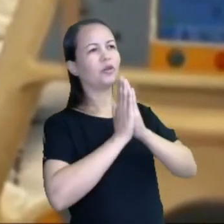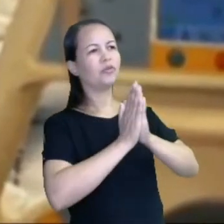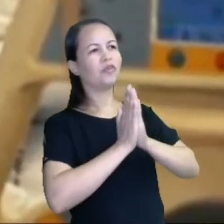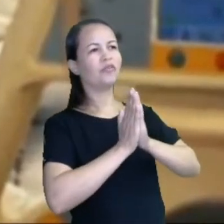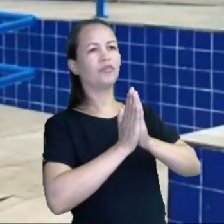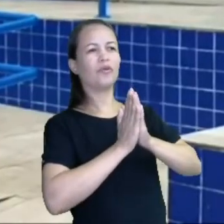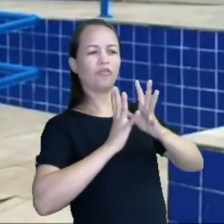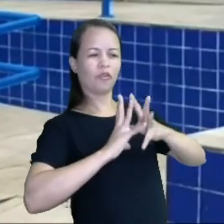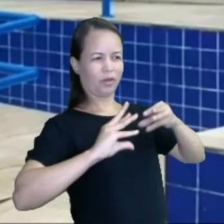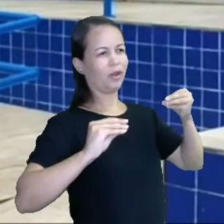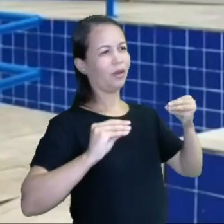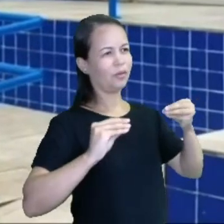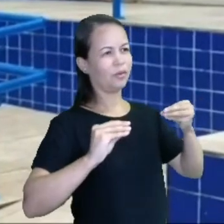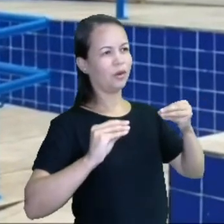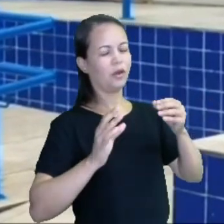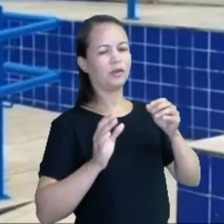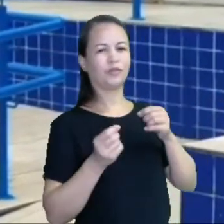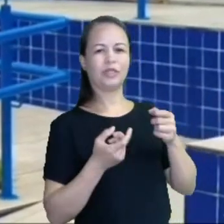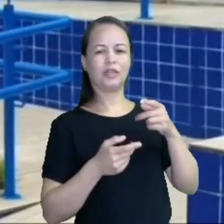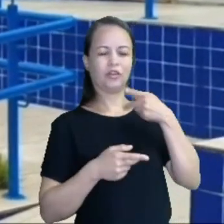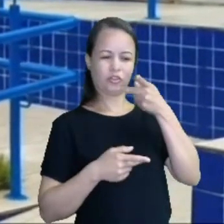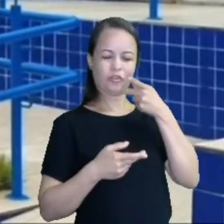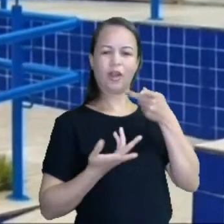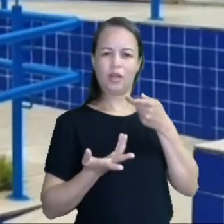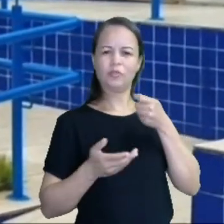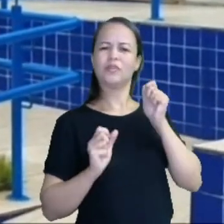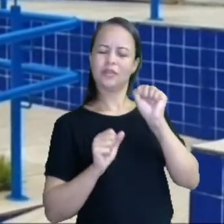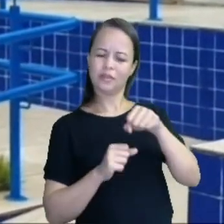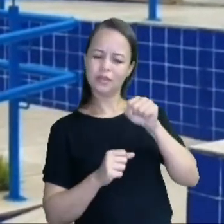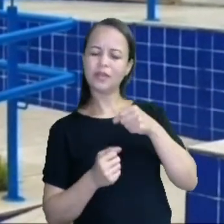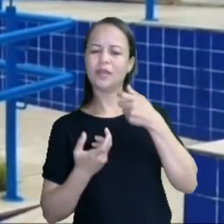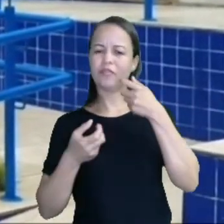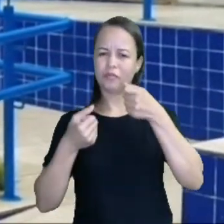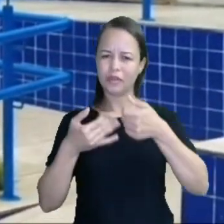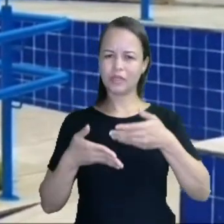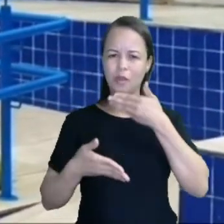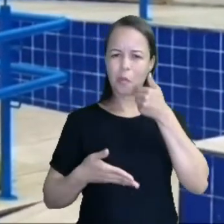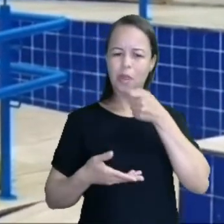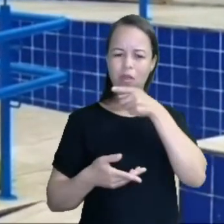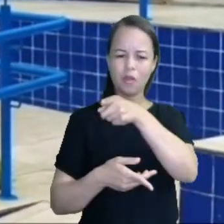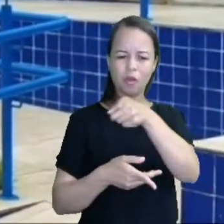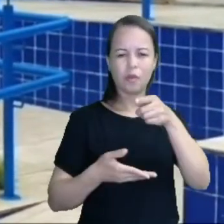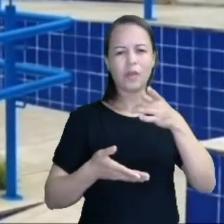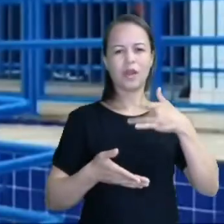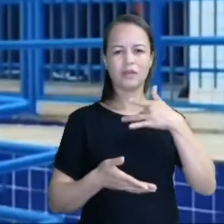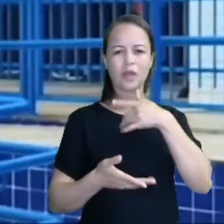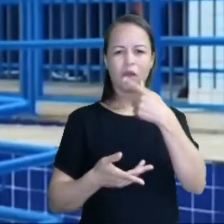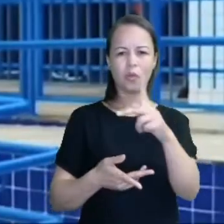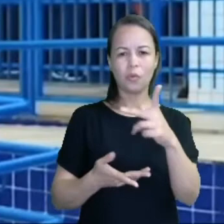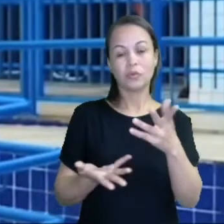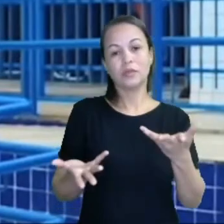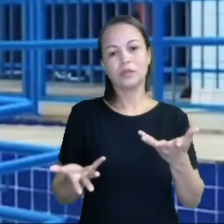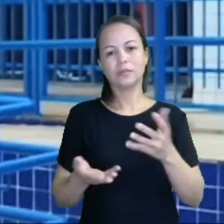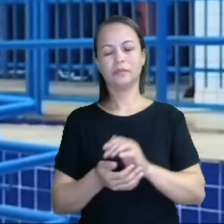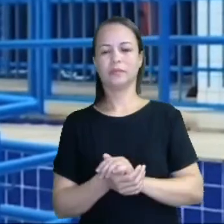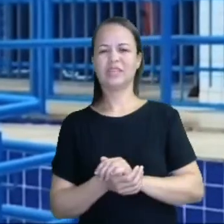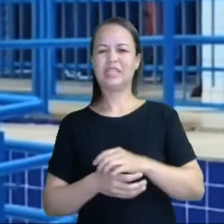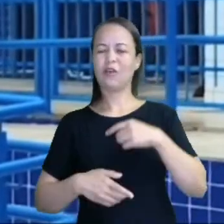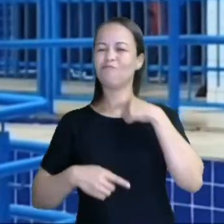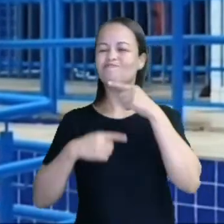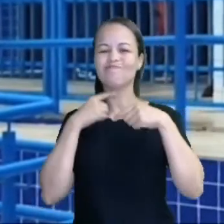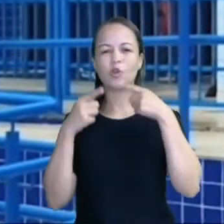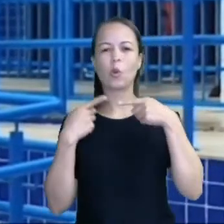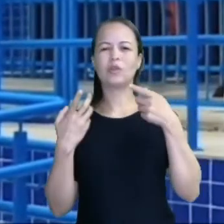sair dessa. E a gente fala confiante, a gente vai fazer o melhor e a gente não consegue. Então isso é